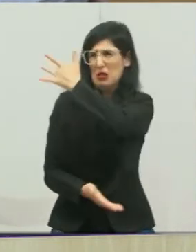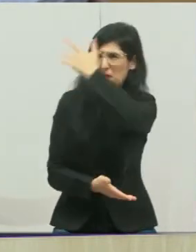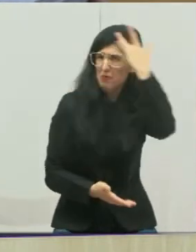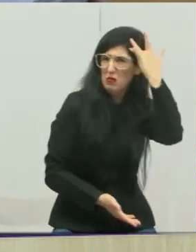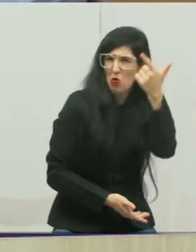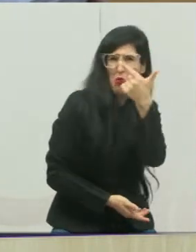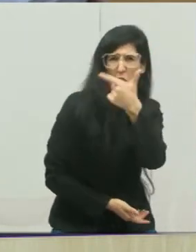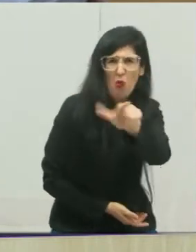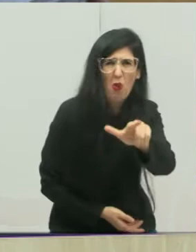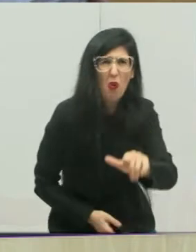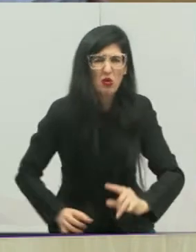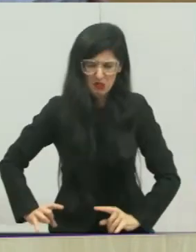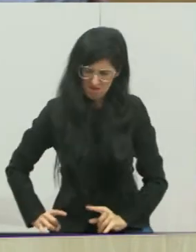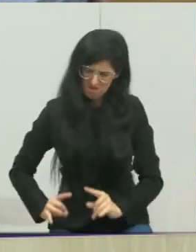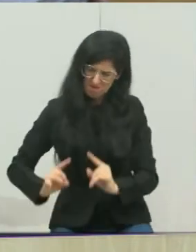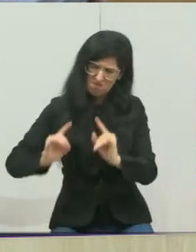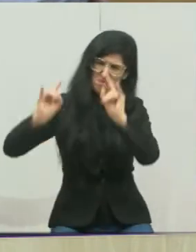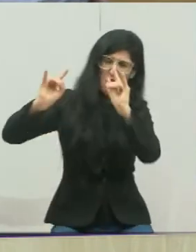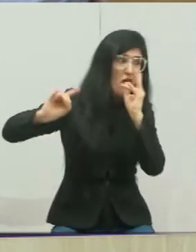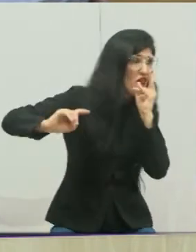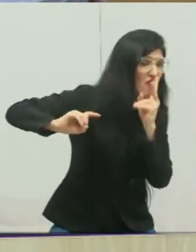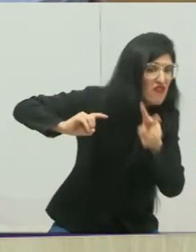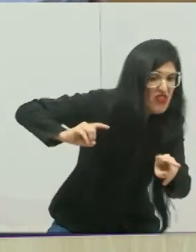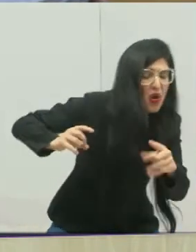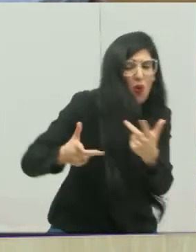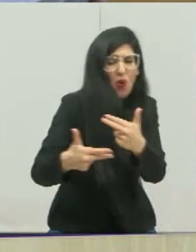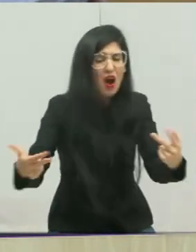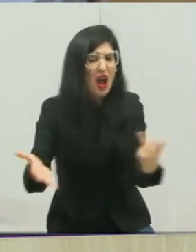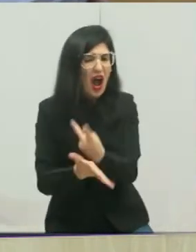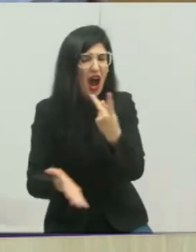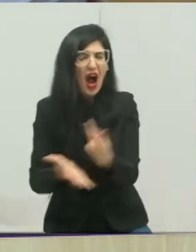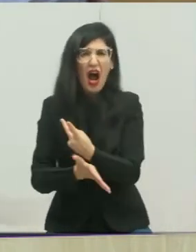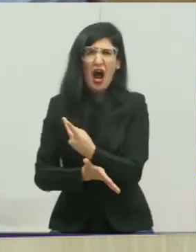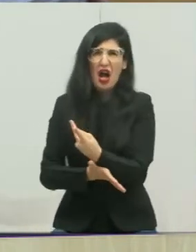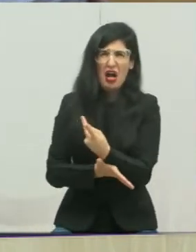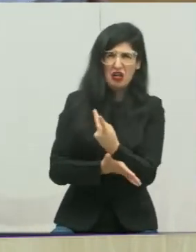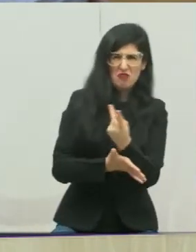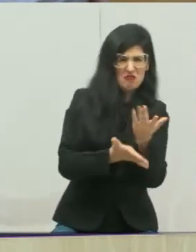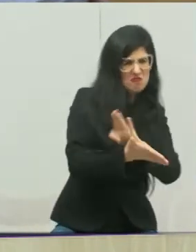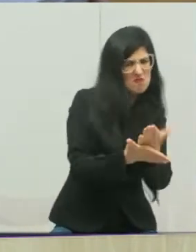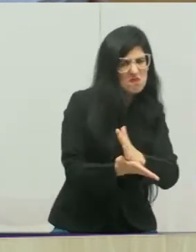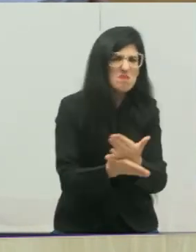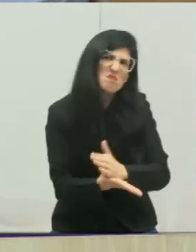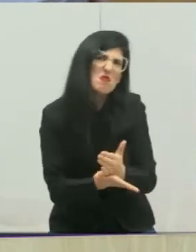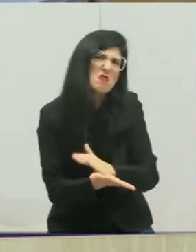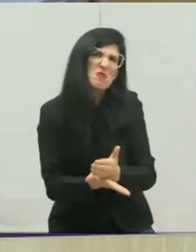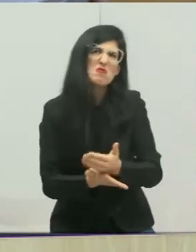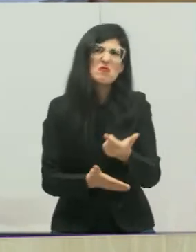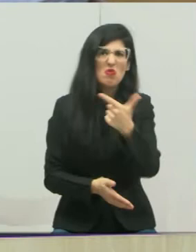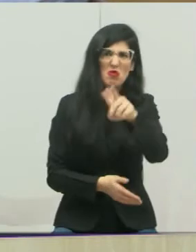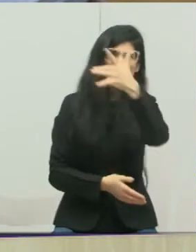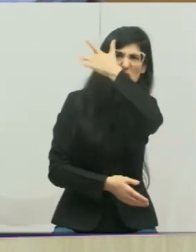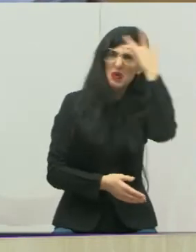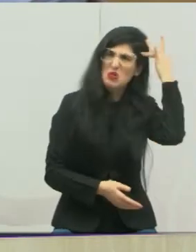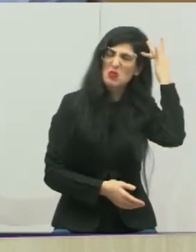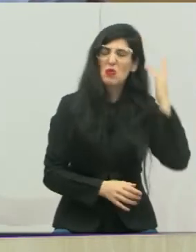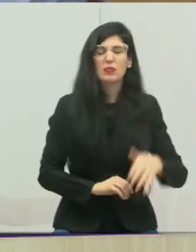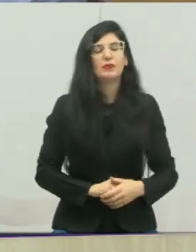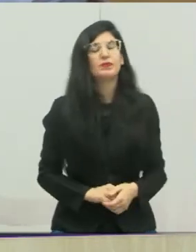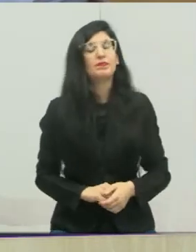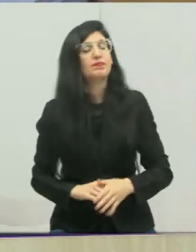moralidade, paz e justiça. Considerando que foi avisado ao Ministério Público Estadual em 2017 e que nenhuma solução prática foi